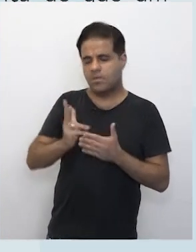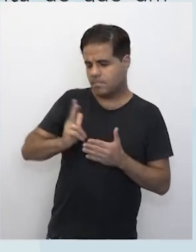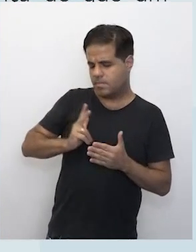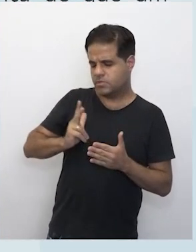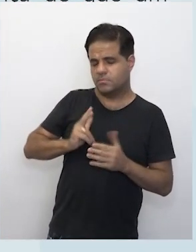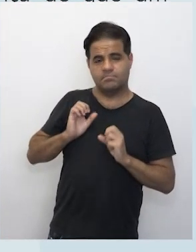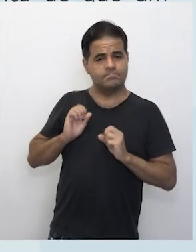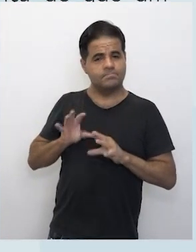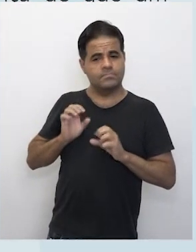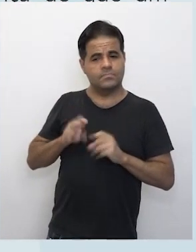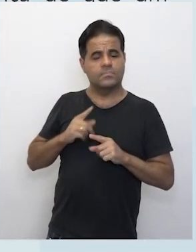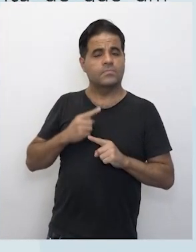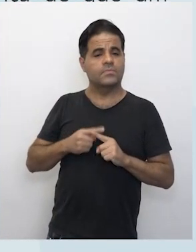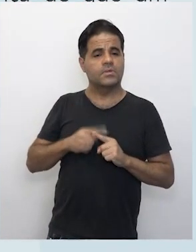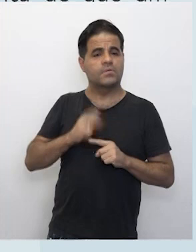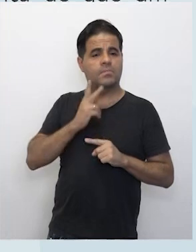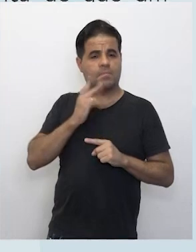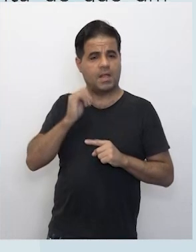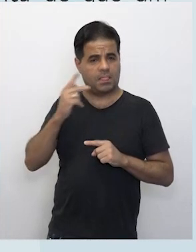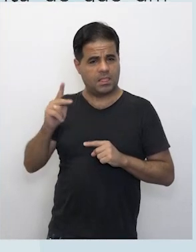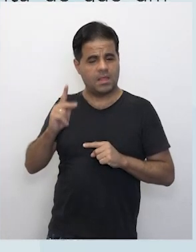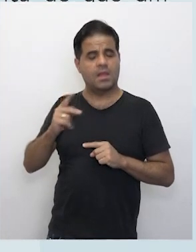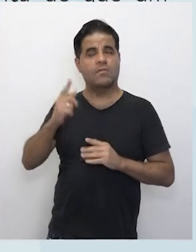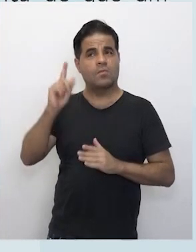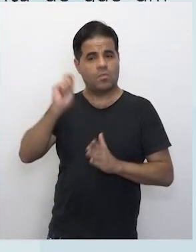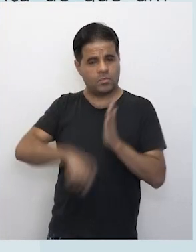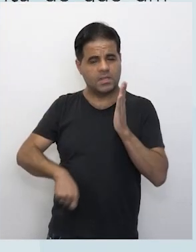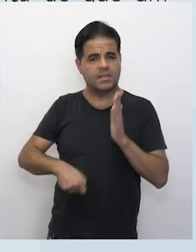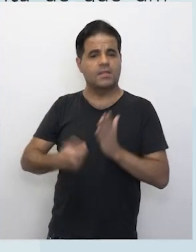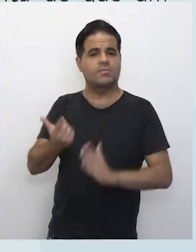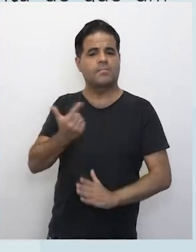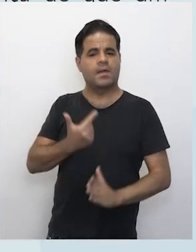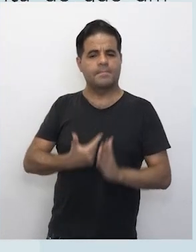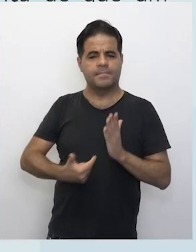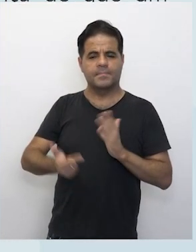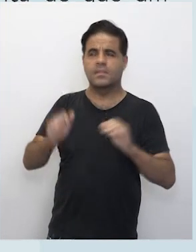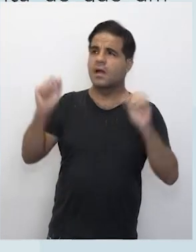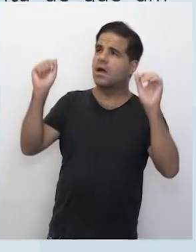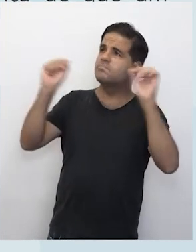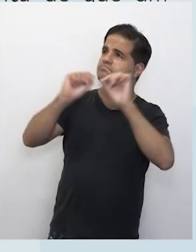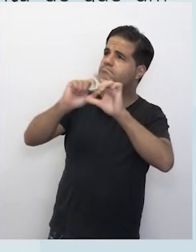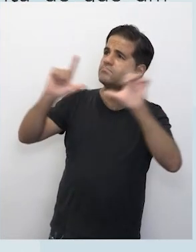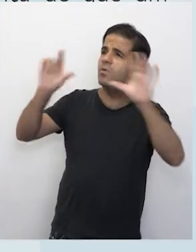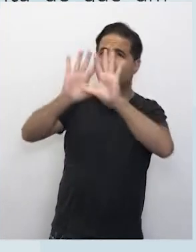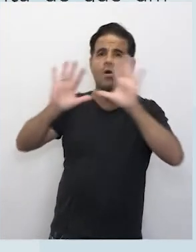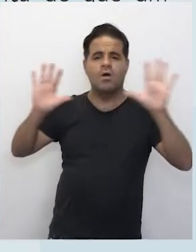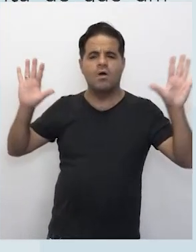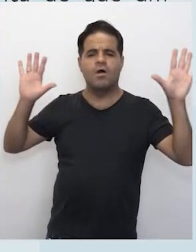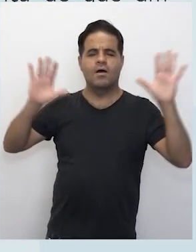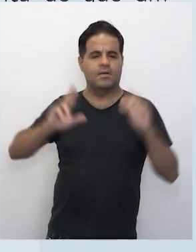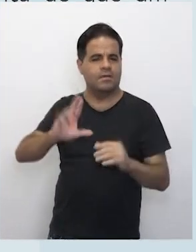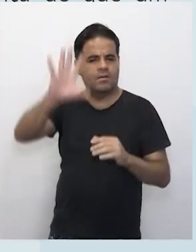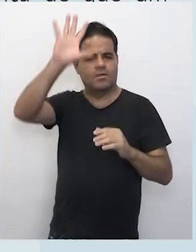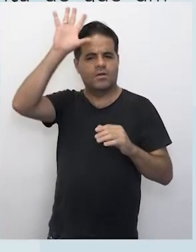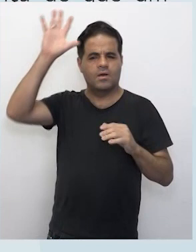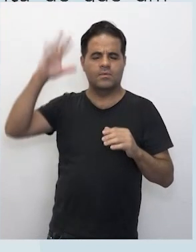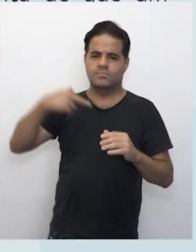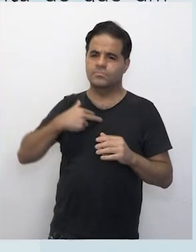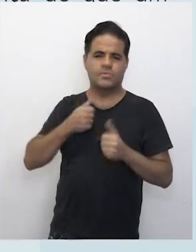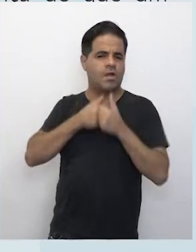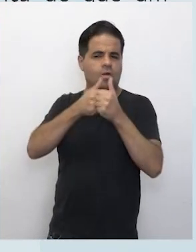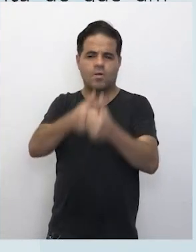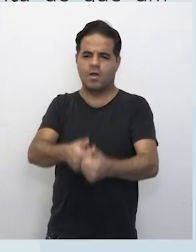porque o pai da Artemisia foi contratado para pintar os cofres de um outro palácio em Roma. Então, ele não podia mais ficar